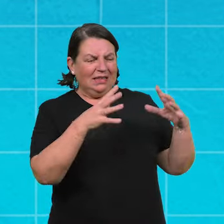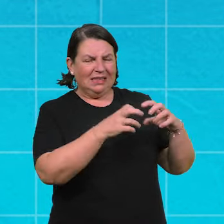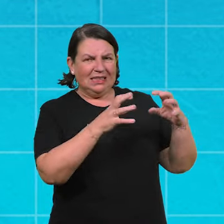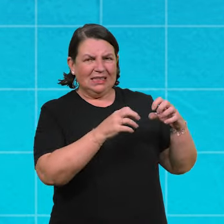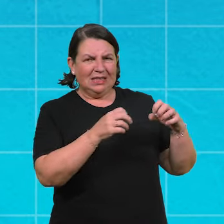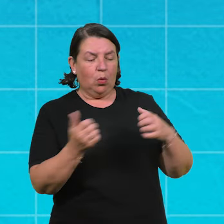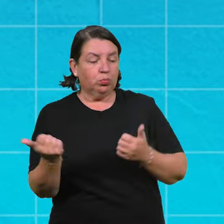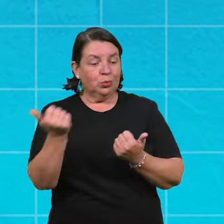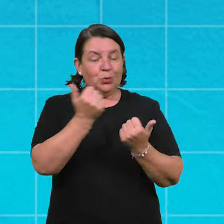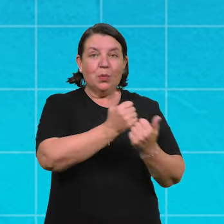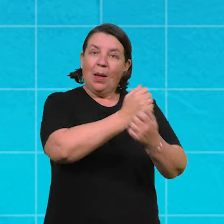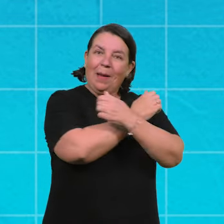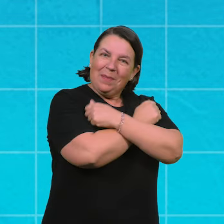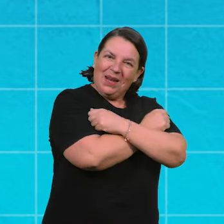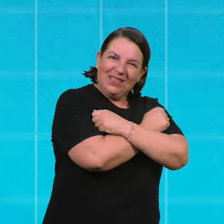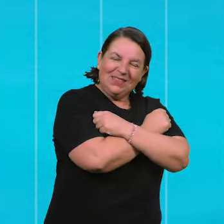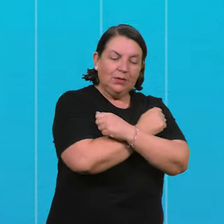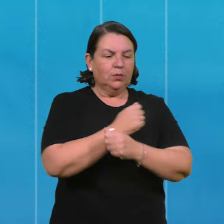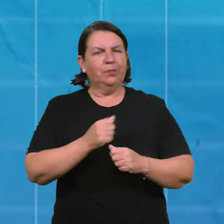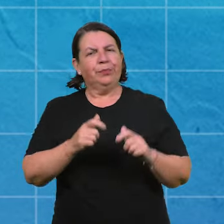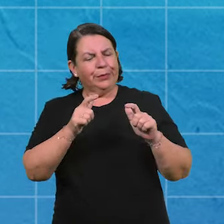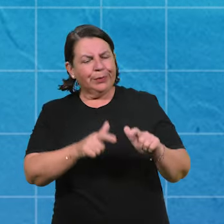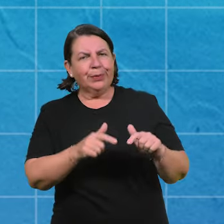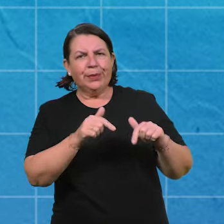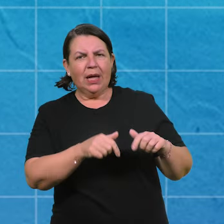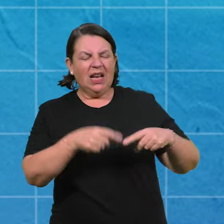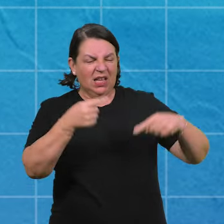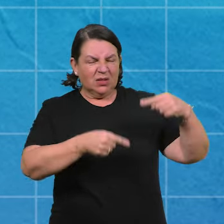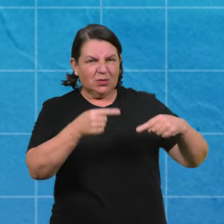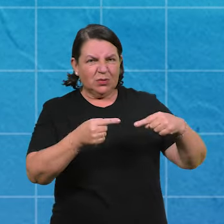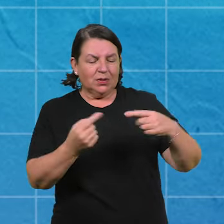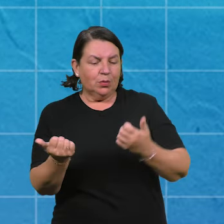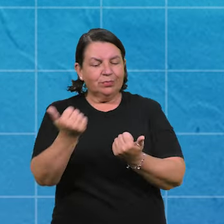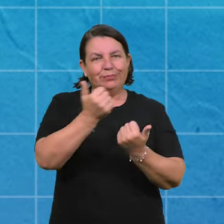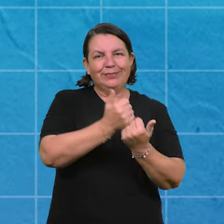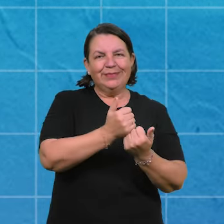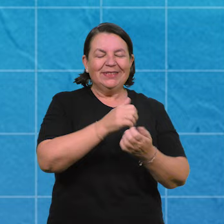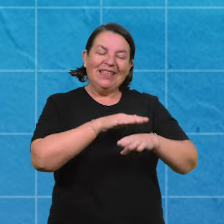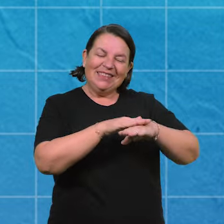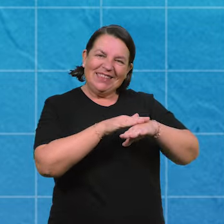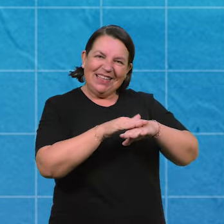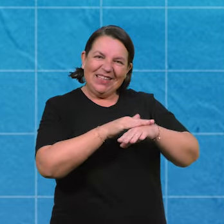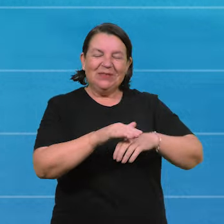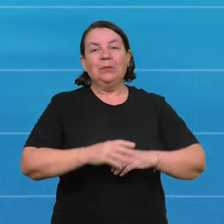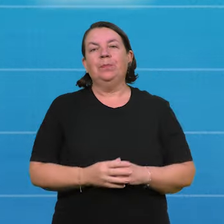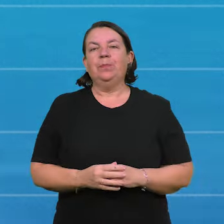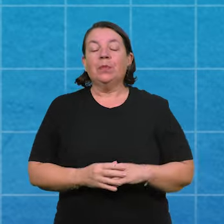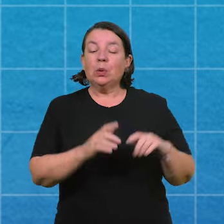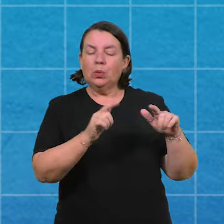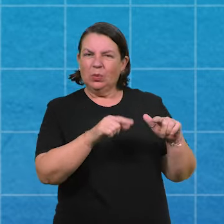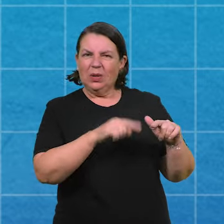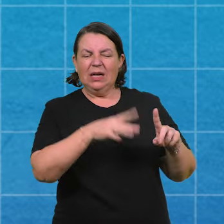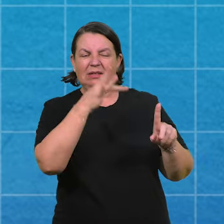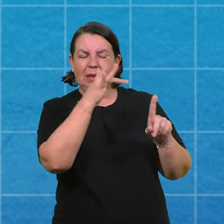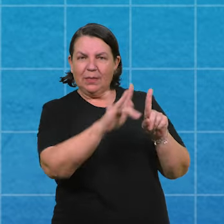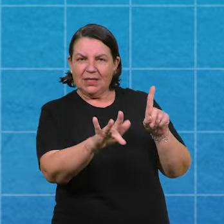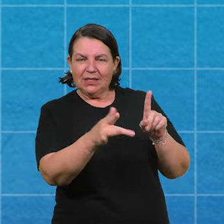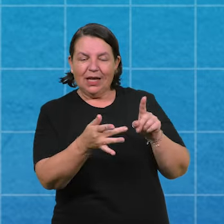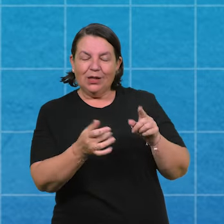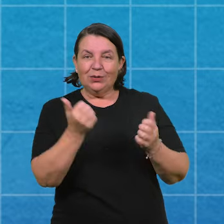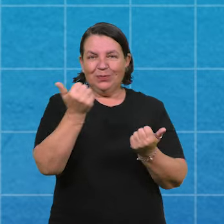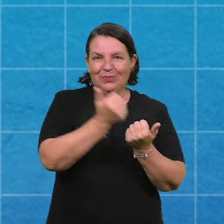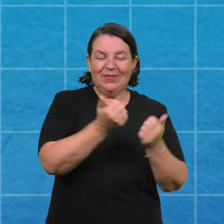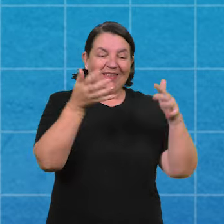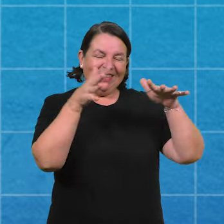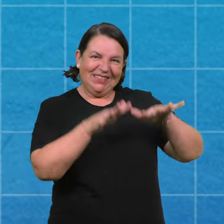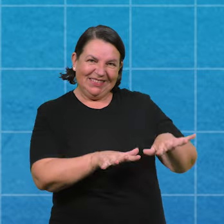No lugar da agressão, o abraço. No lugar da discussão, o diálogo. No lugar do